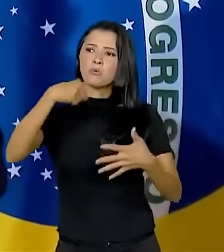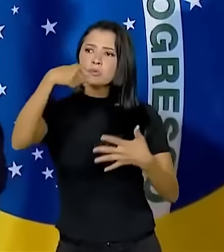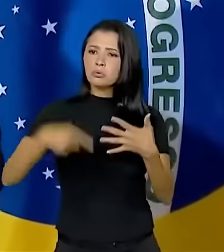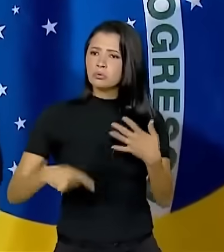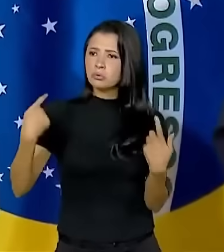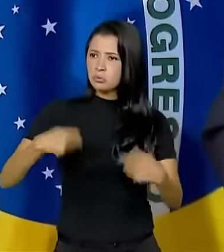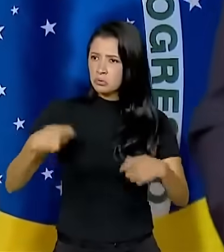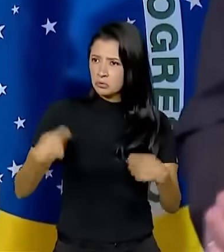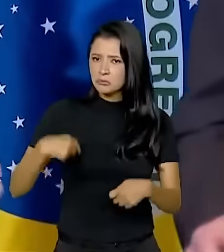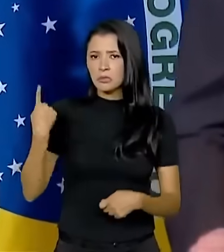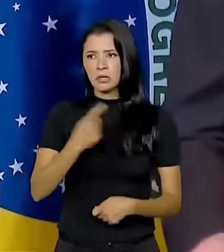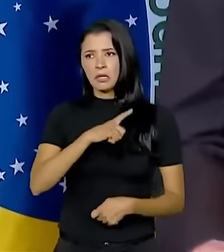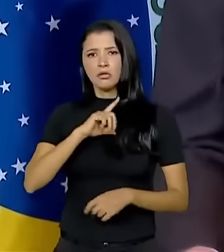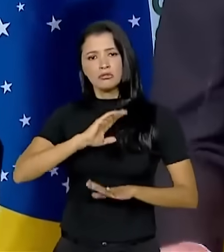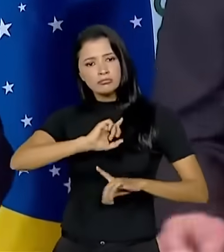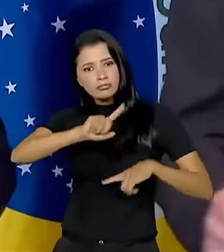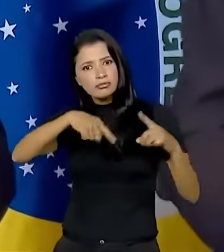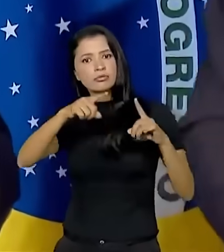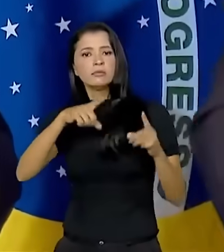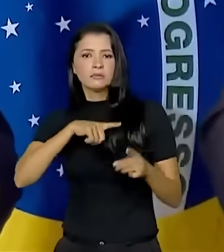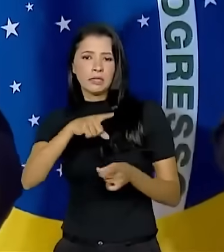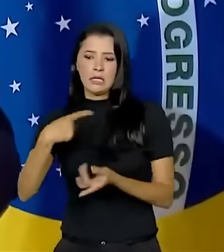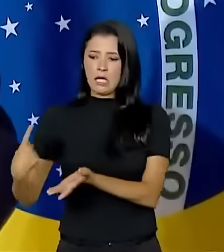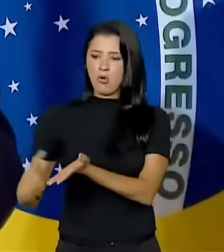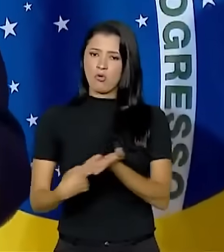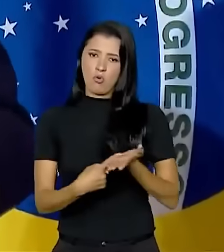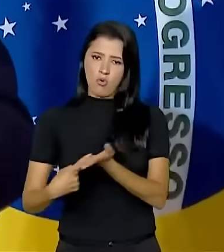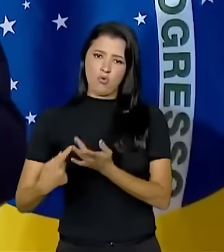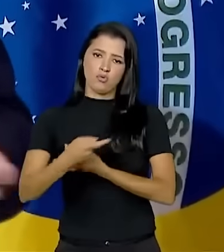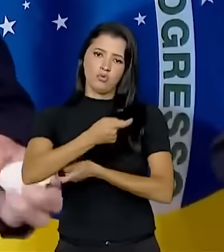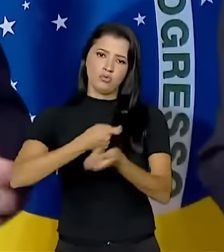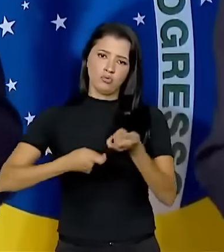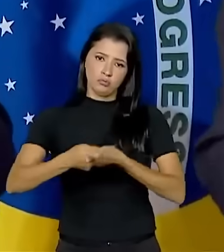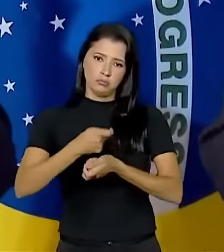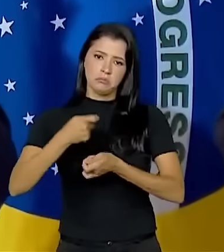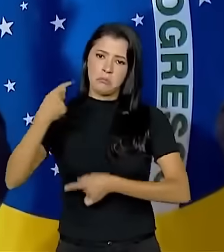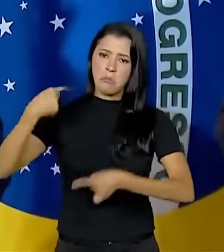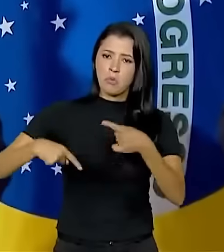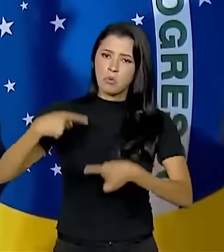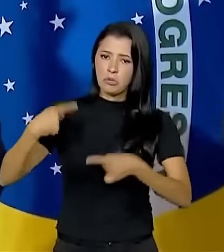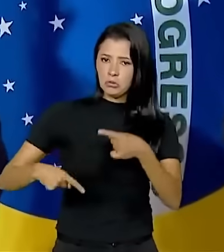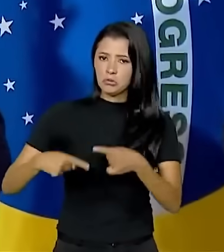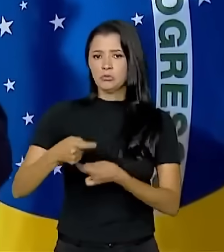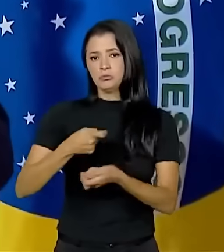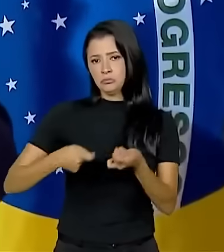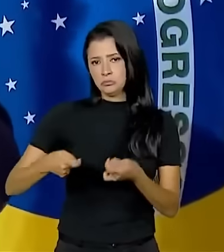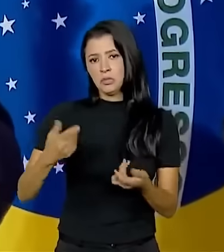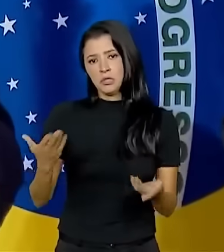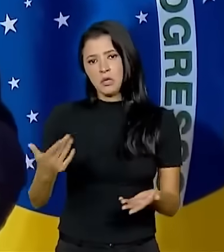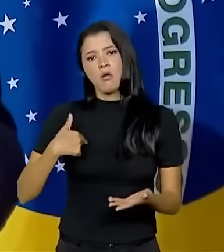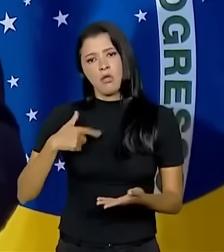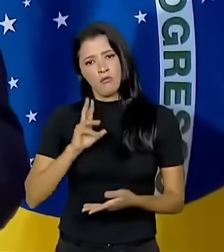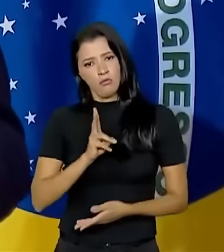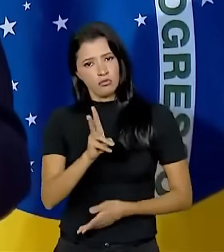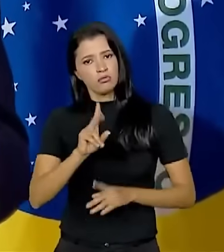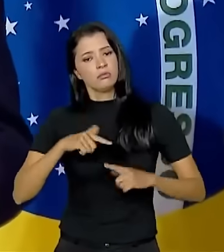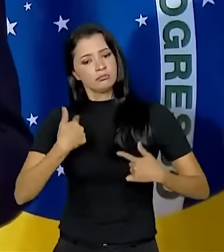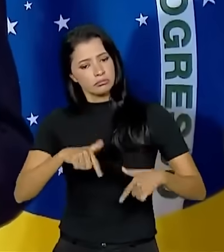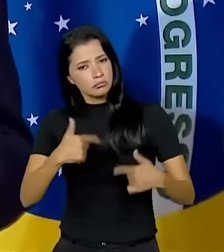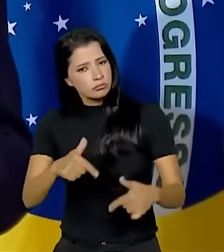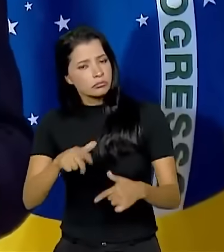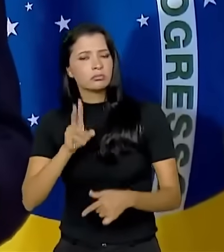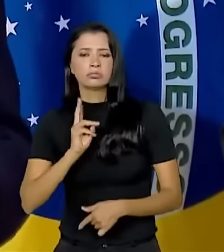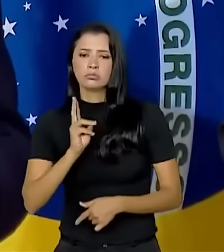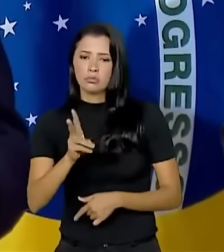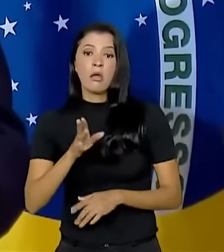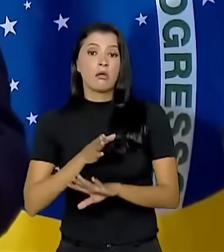necessidade que nós temos de avançar nos acordos comerciais, políticos e econômicos. Então, eu vou continuar trabalhando.